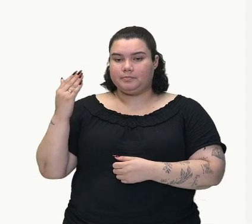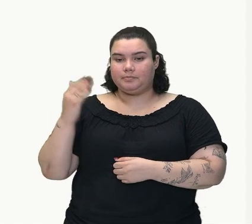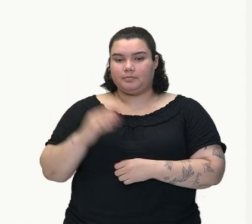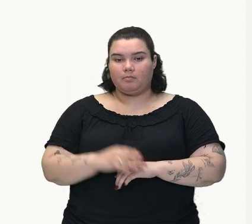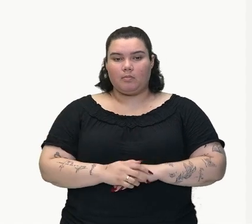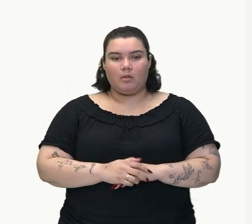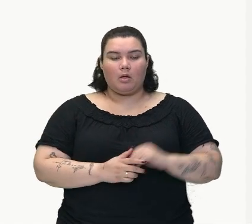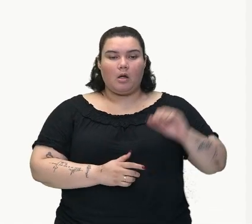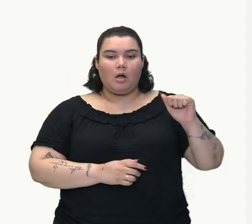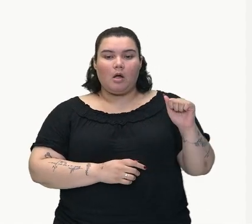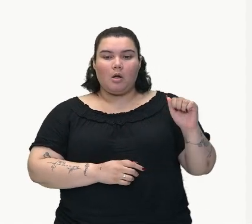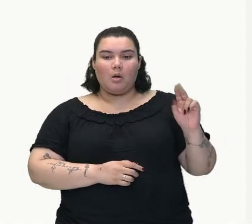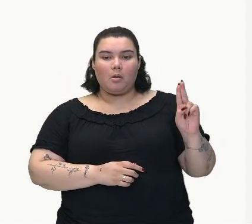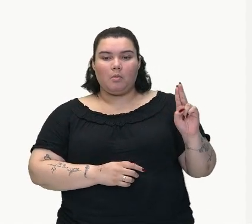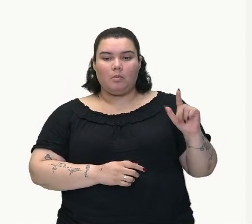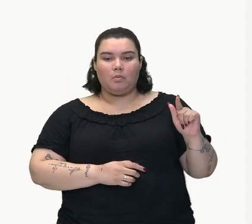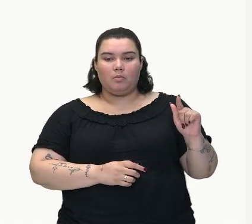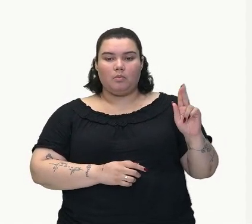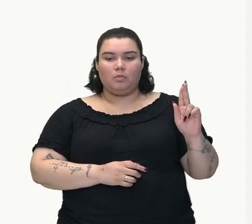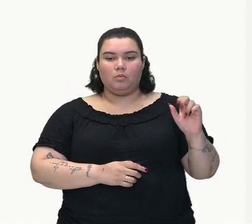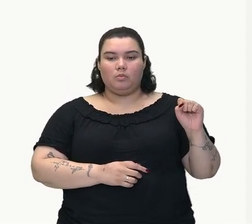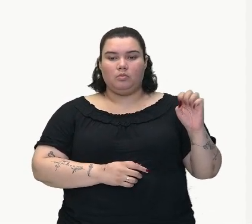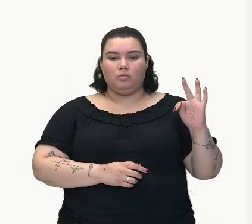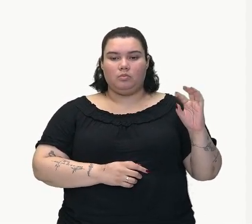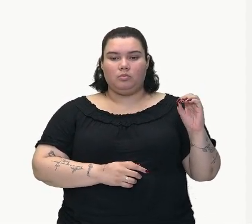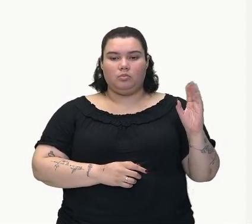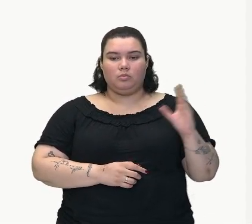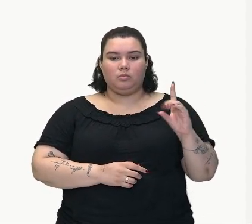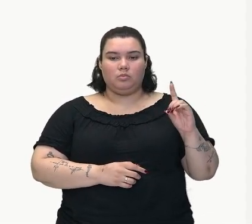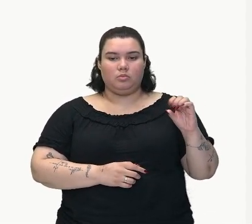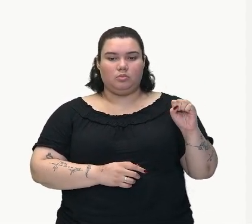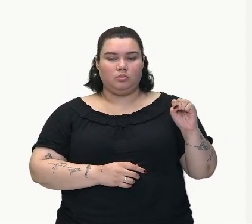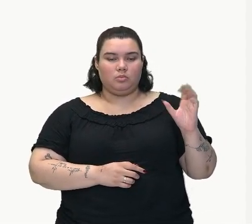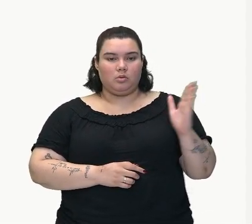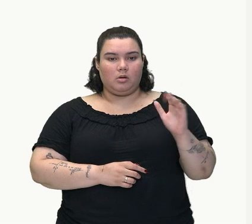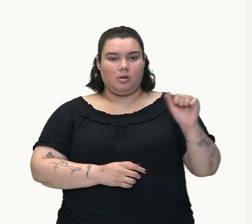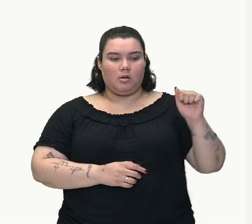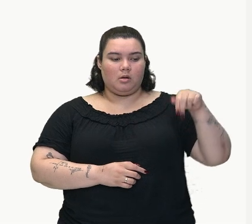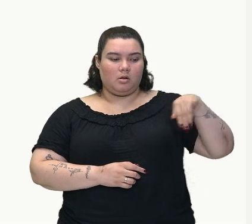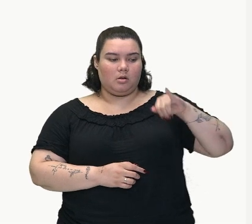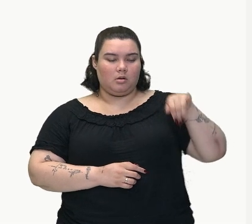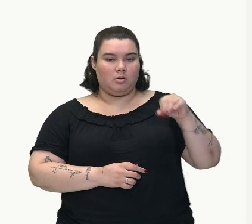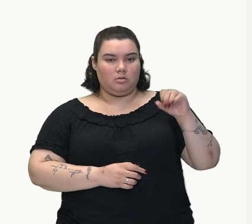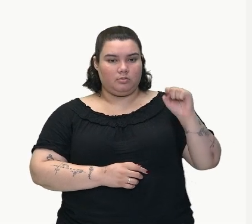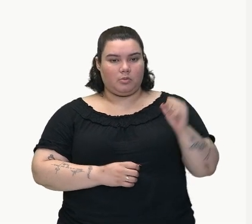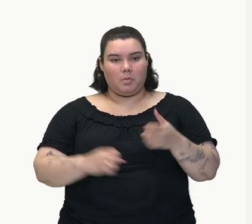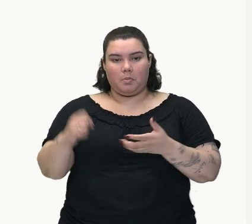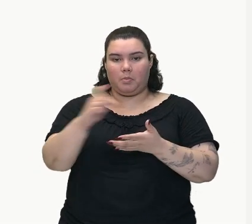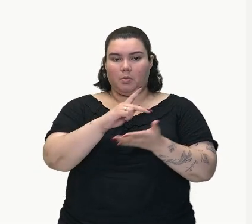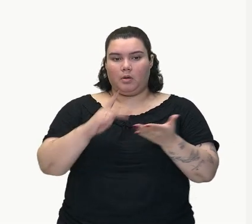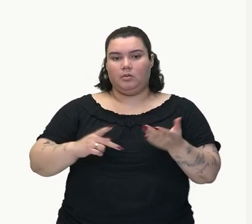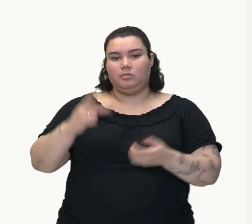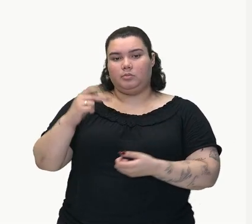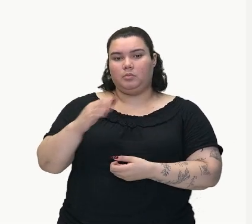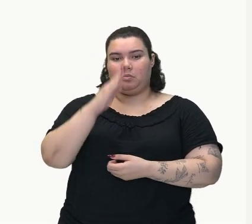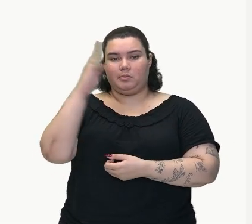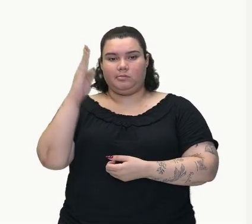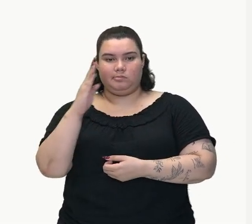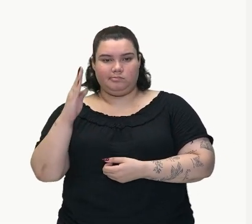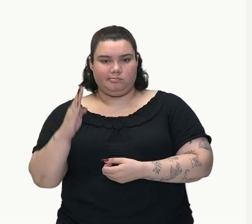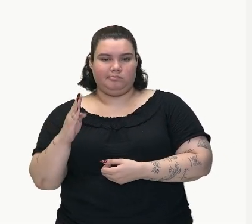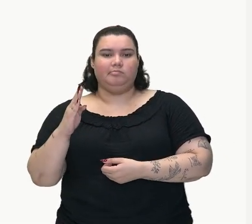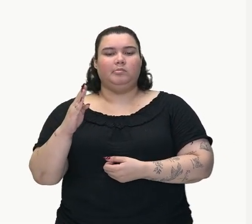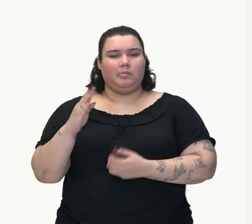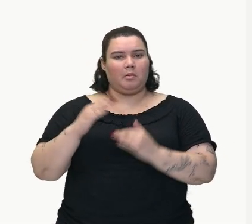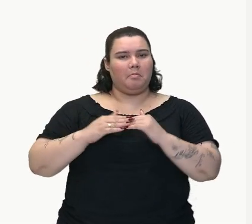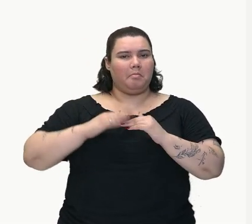dos Anjos. Então, gente, Augusto dos Anjos, ele foi um poeta brasileiro considerado um dos mais críticos de sua